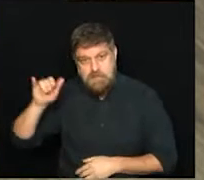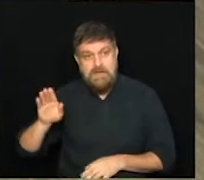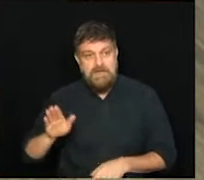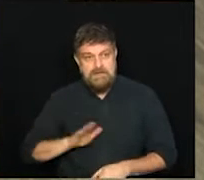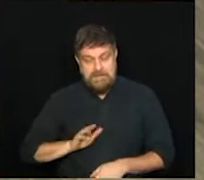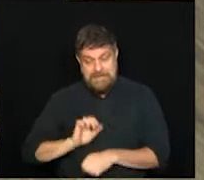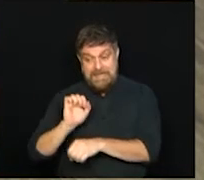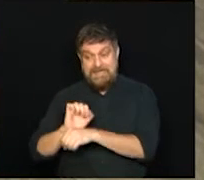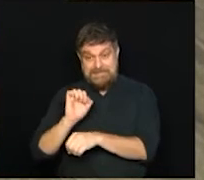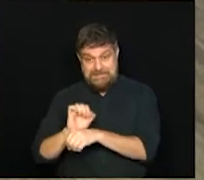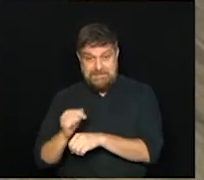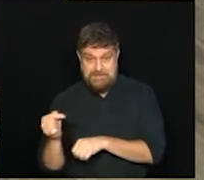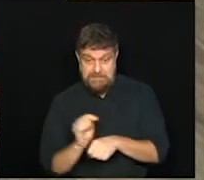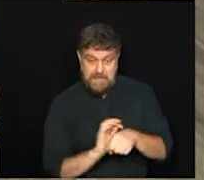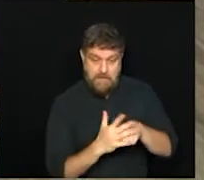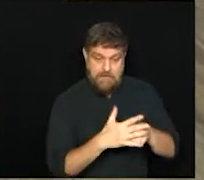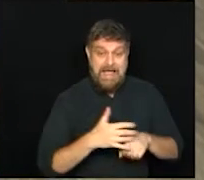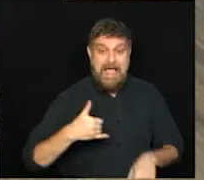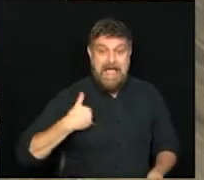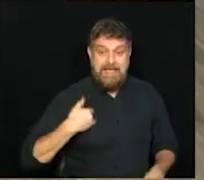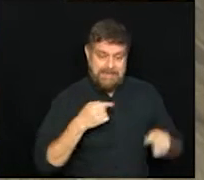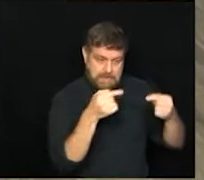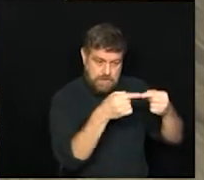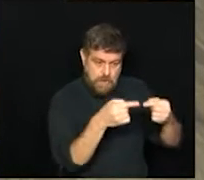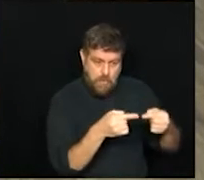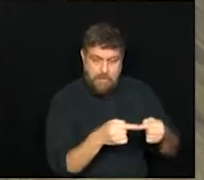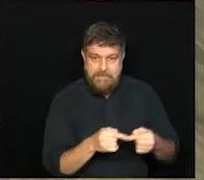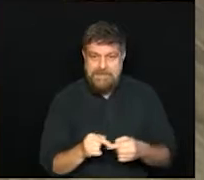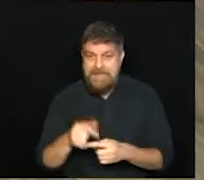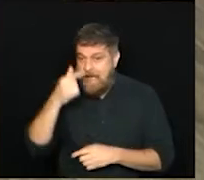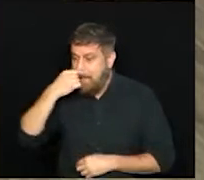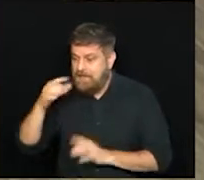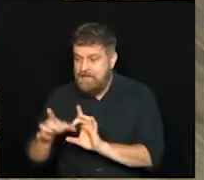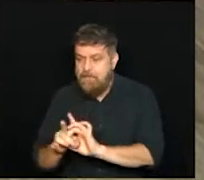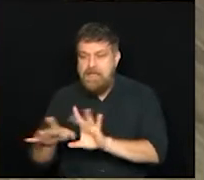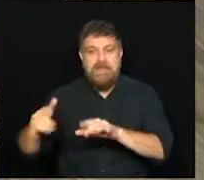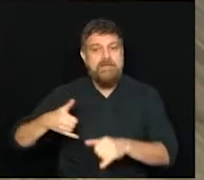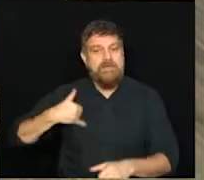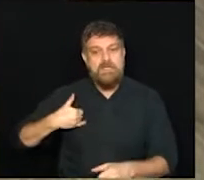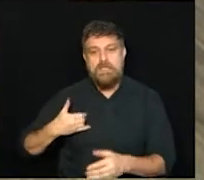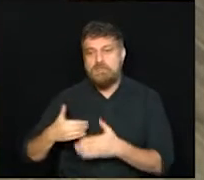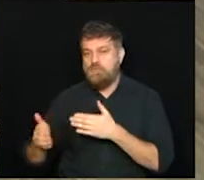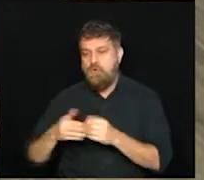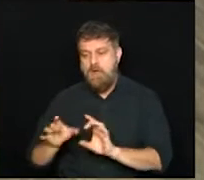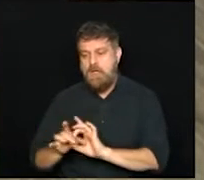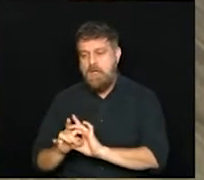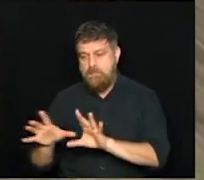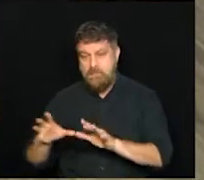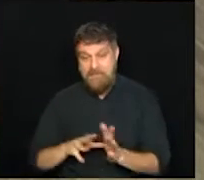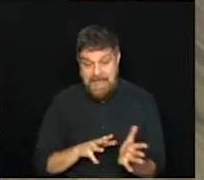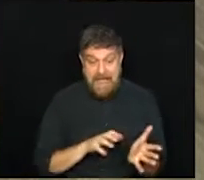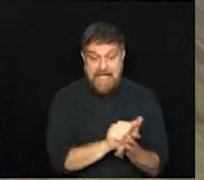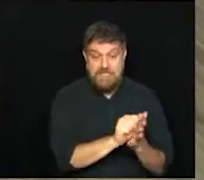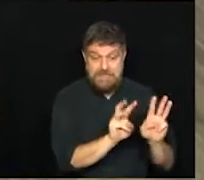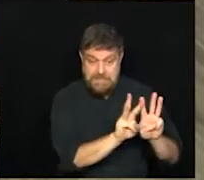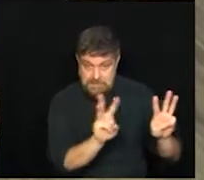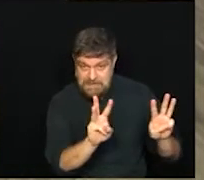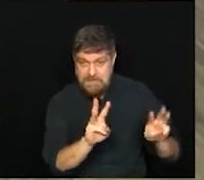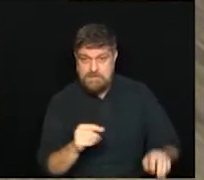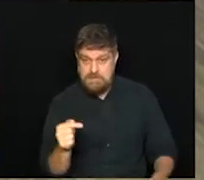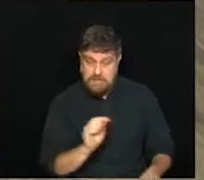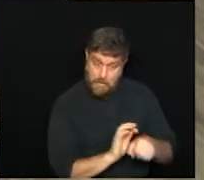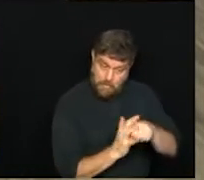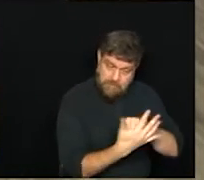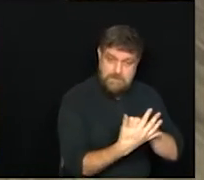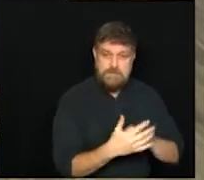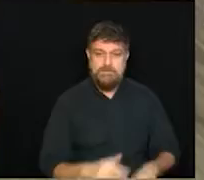que esperar a sua faixa etária para você poder fazer o agendamento pelo site. Inclusive tem aqui,